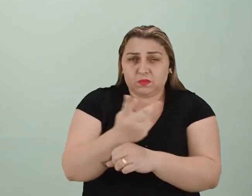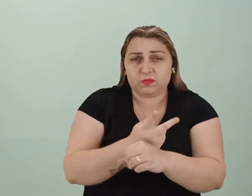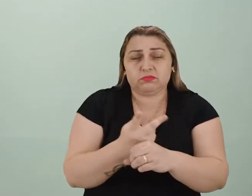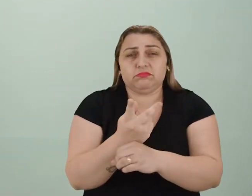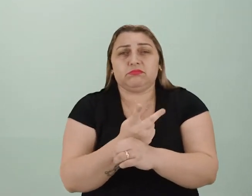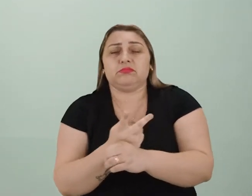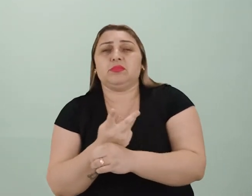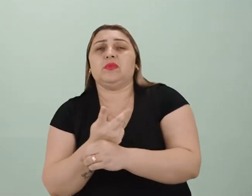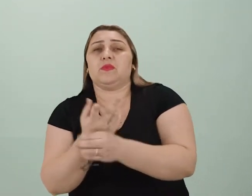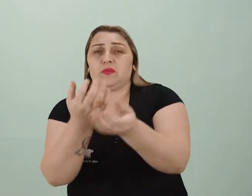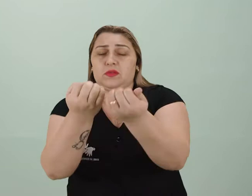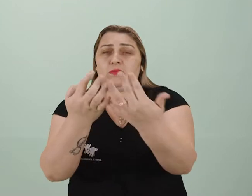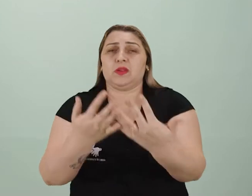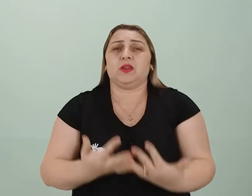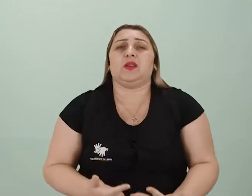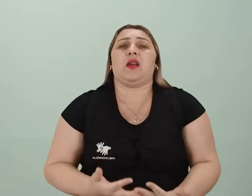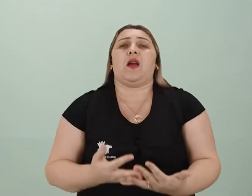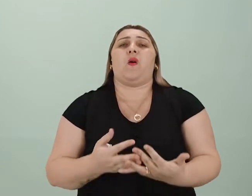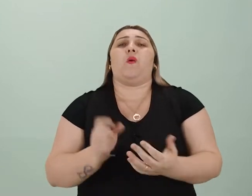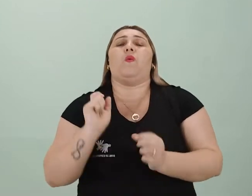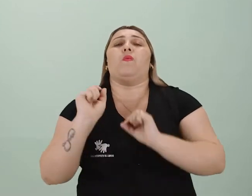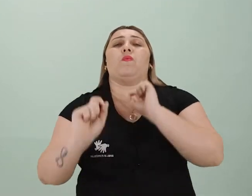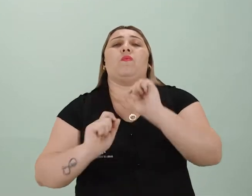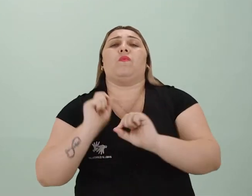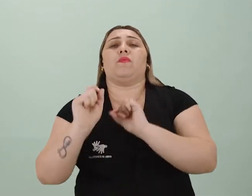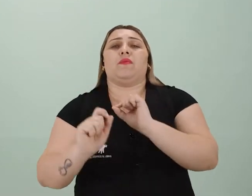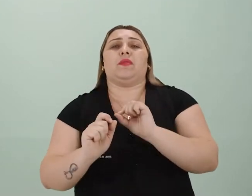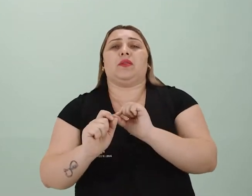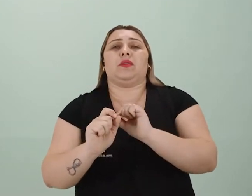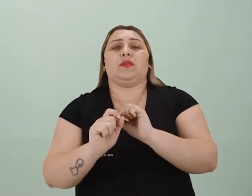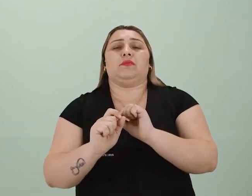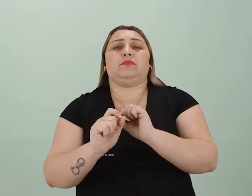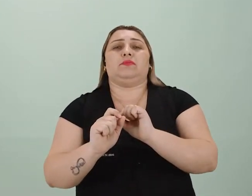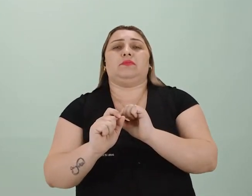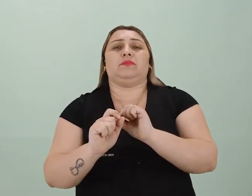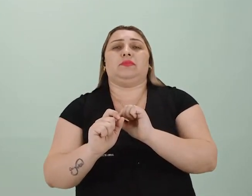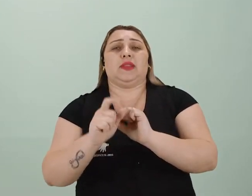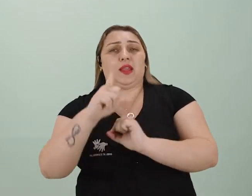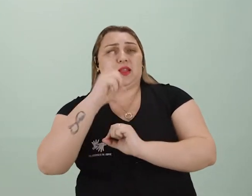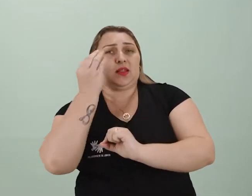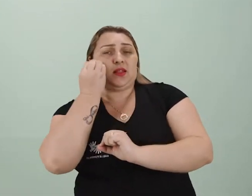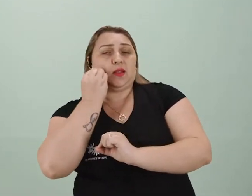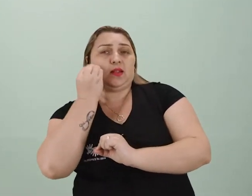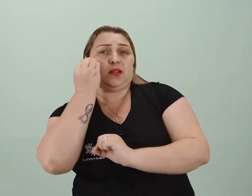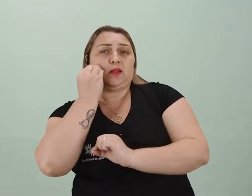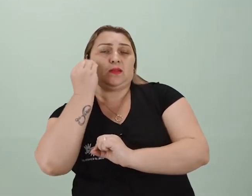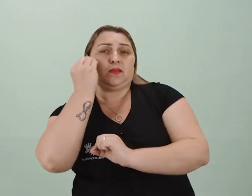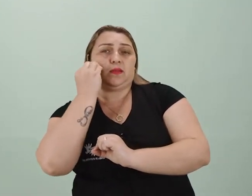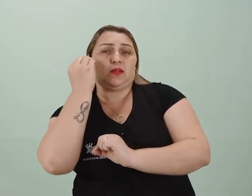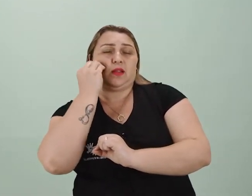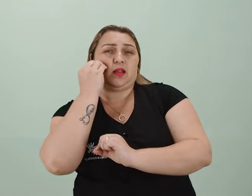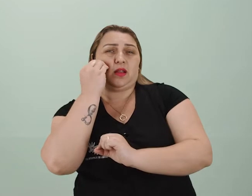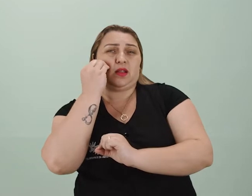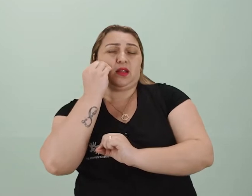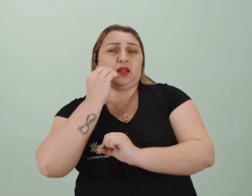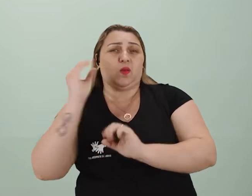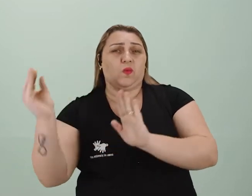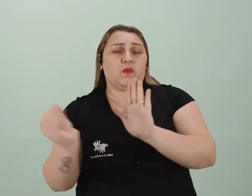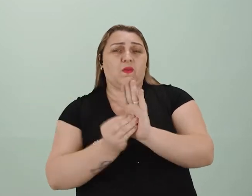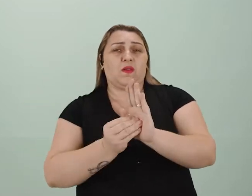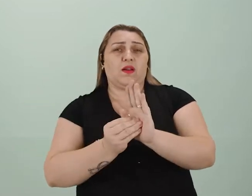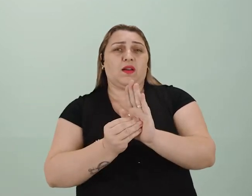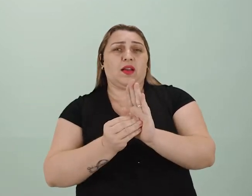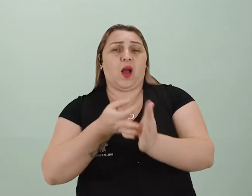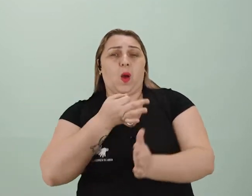Ele buscou narrar os fatos de uma forma imparcial, tentando não colocar a sua